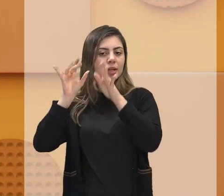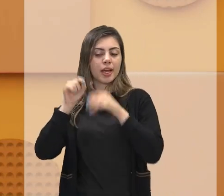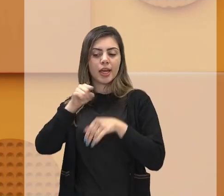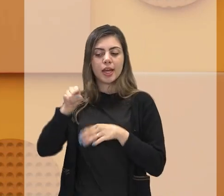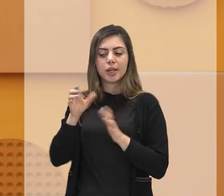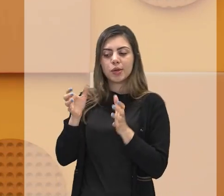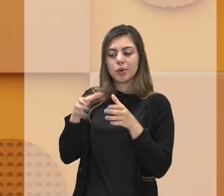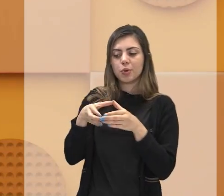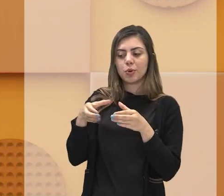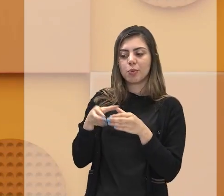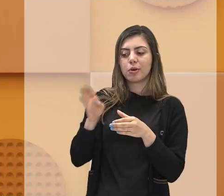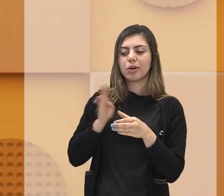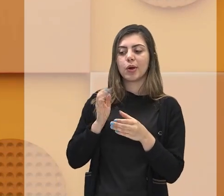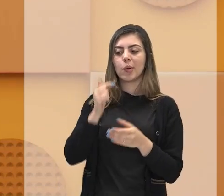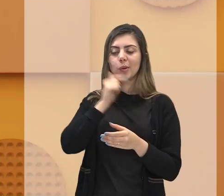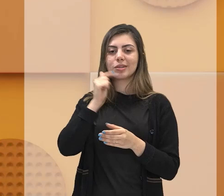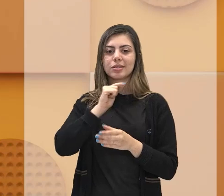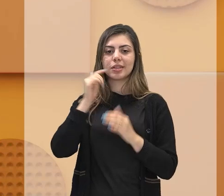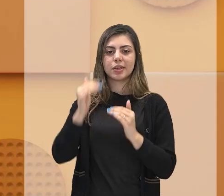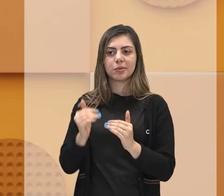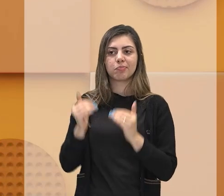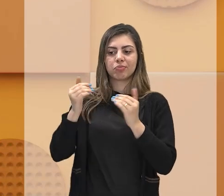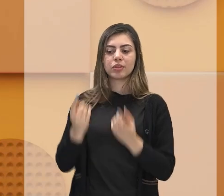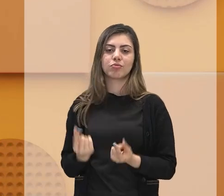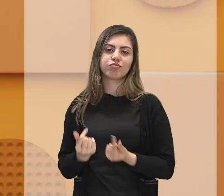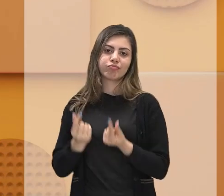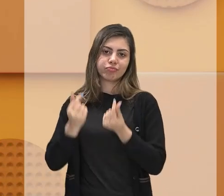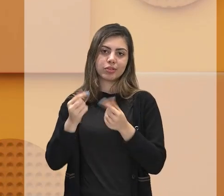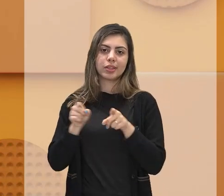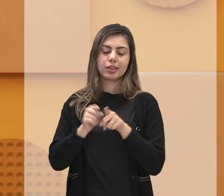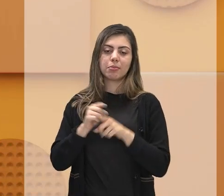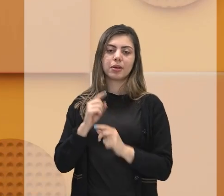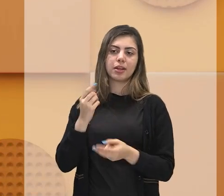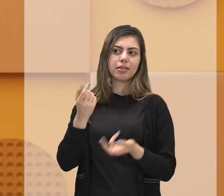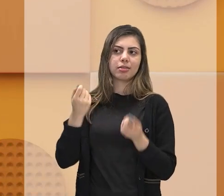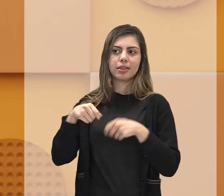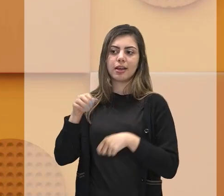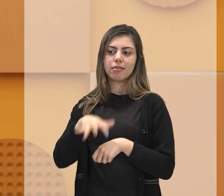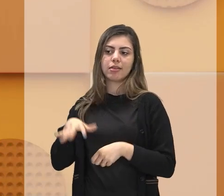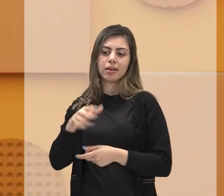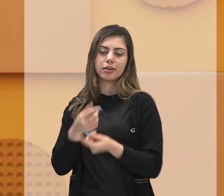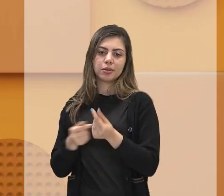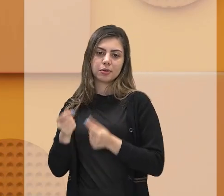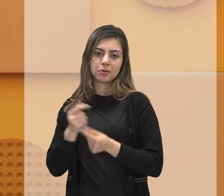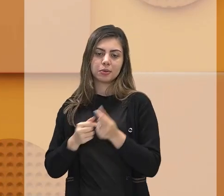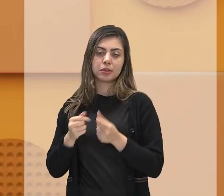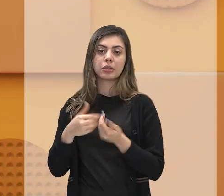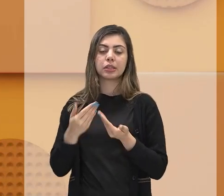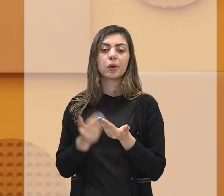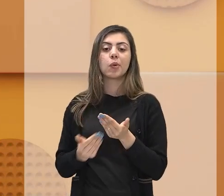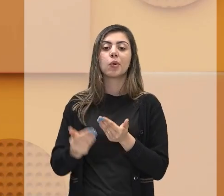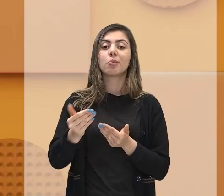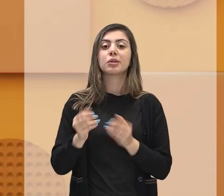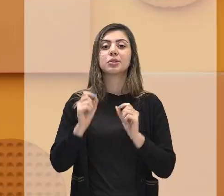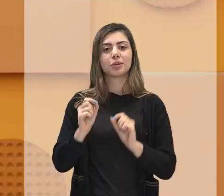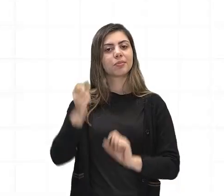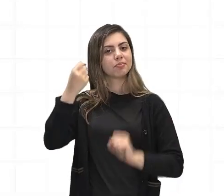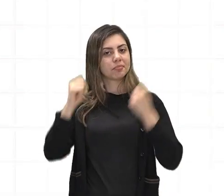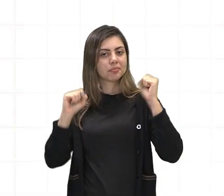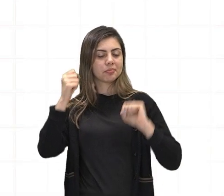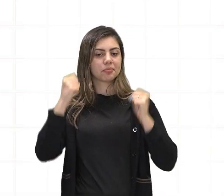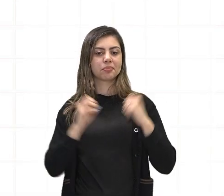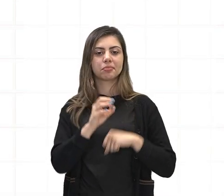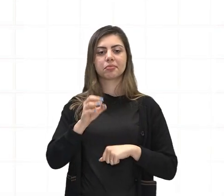ganhar poder, influência e, claro, riqueza, e desenvolvesse seus negócios, dando pé para a chamada industrialização.